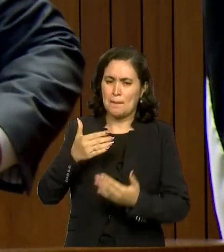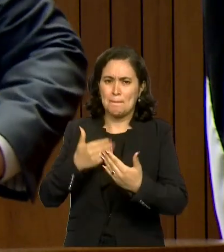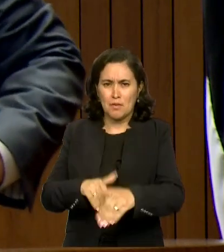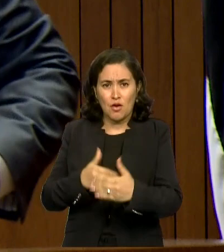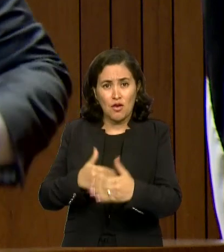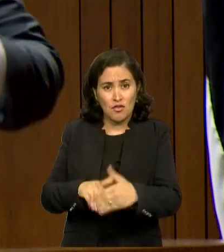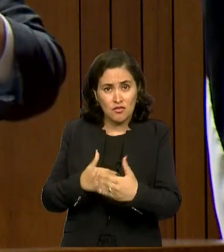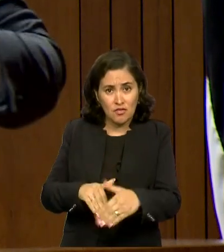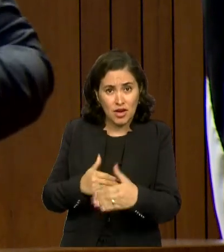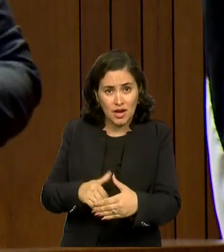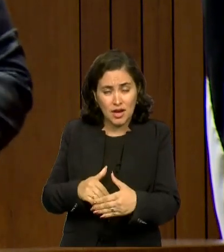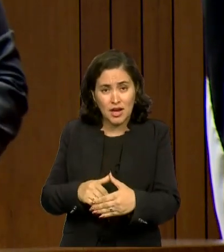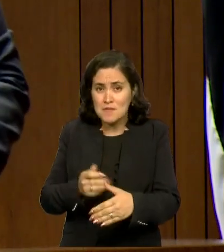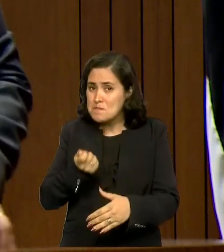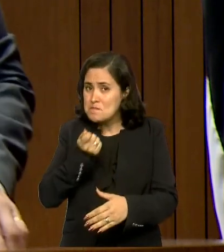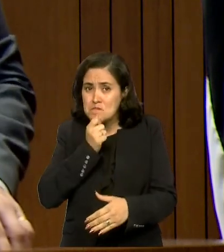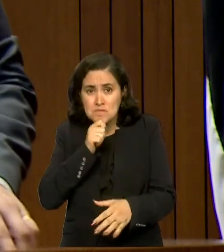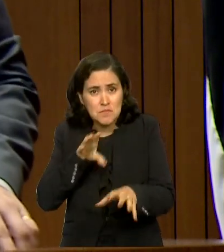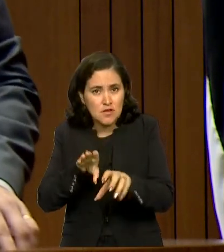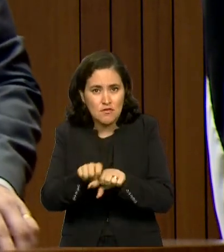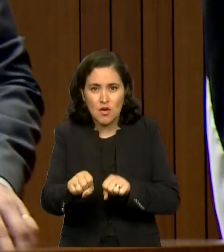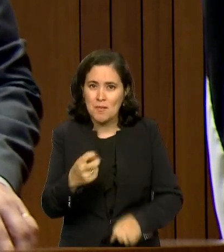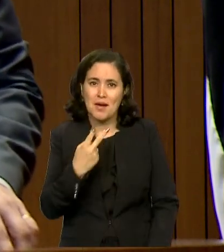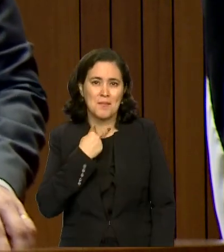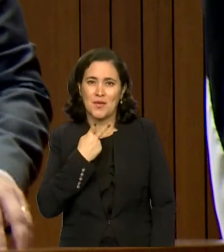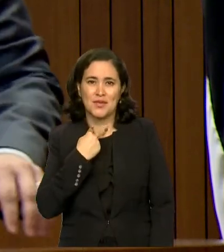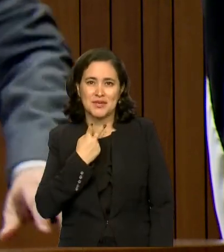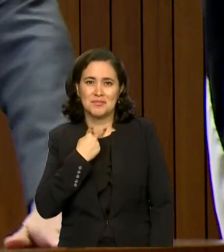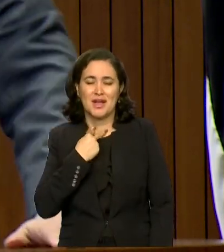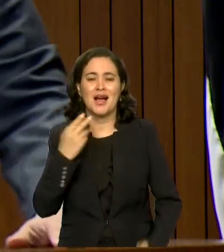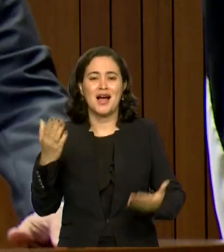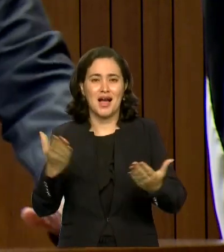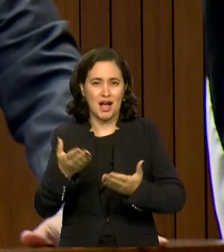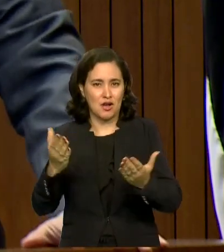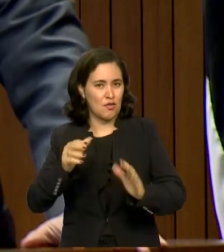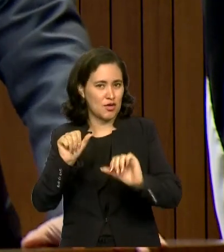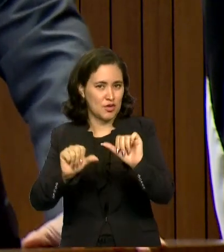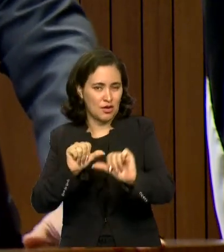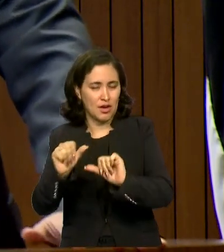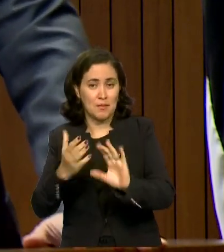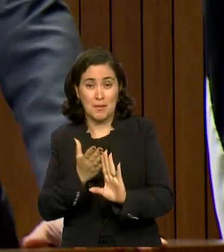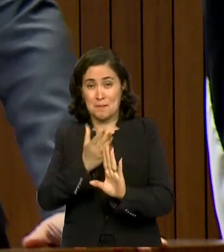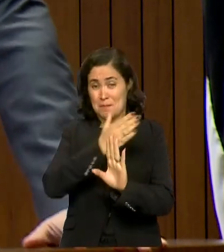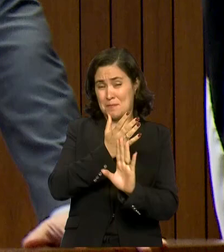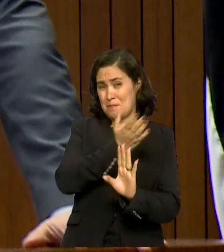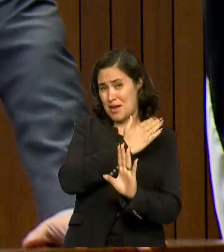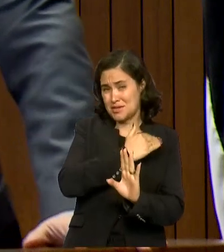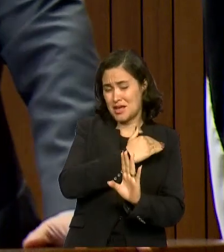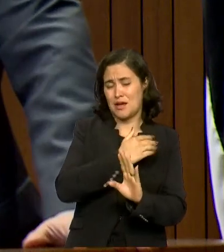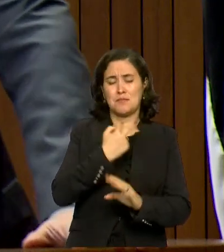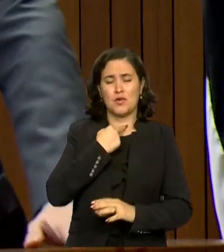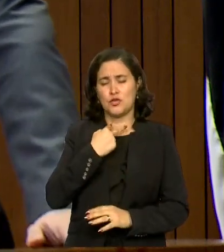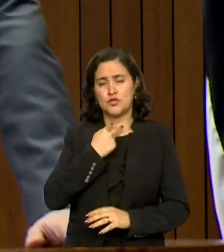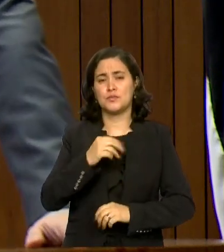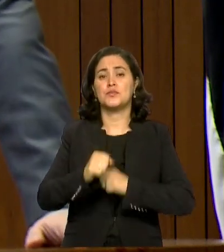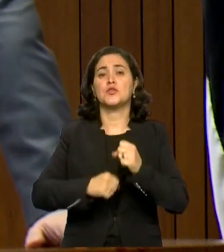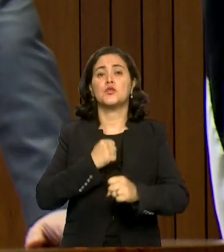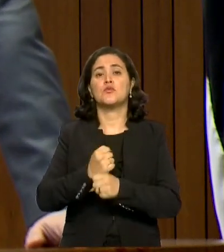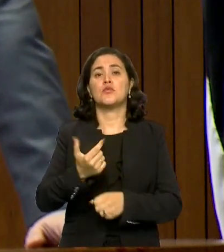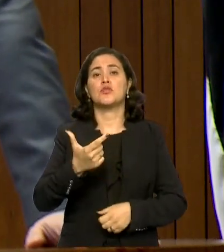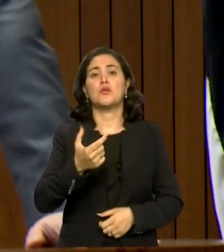formar primeiro, já estava estagiando. E no ano de 2002, eu recebi a tão sonhada